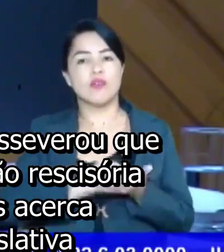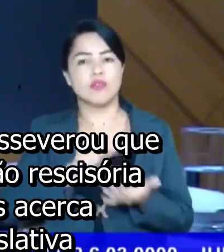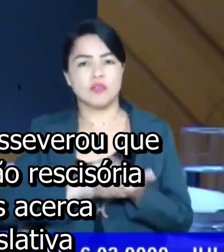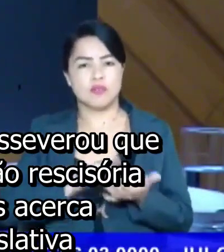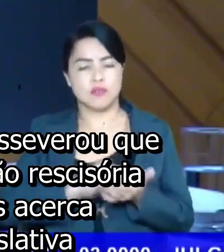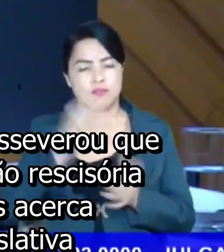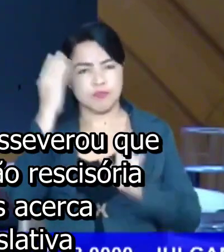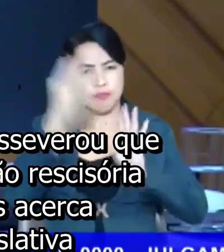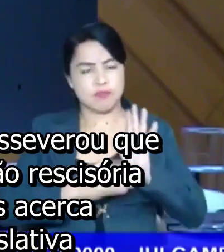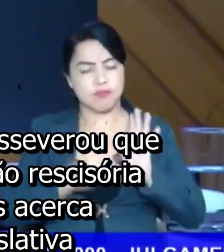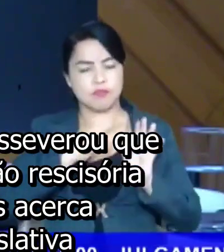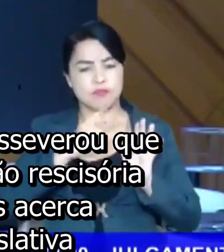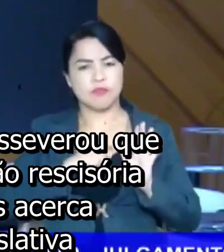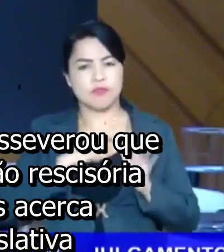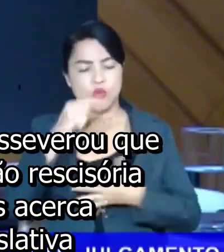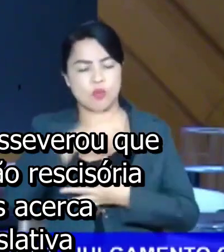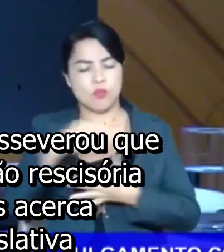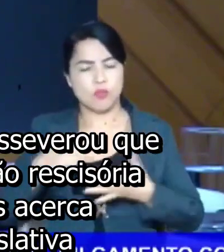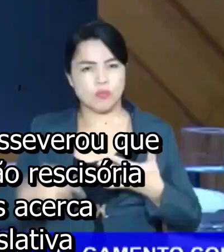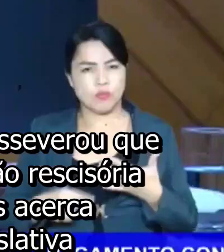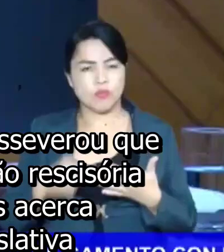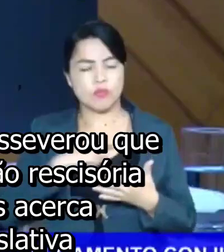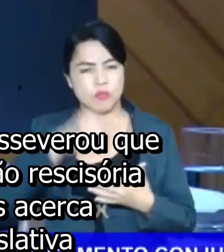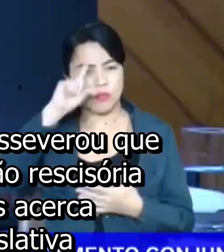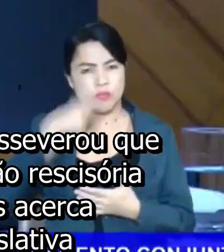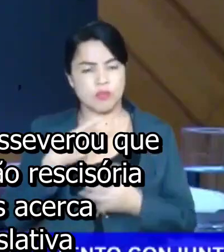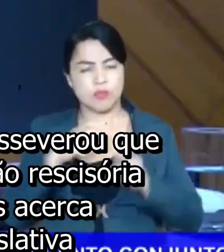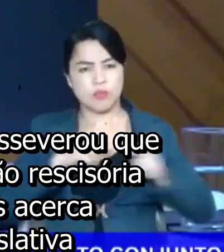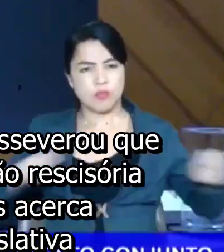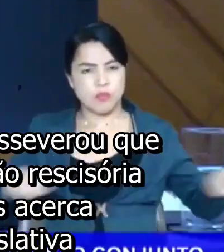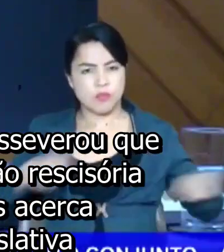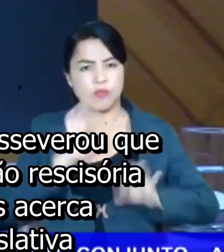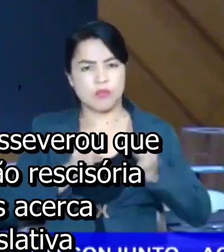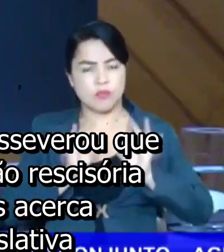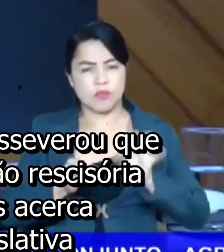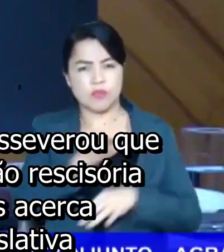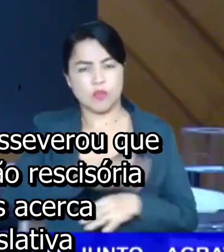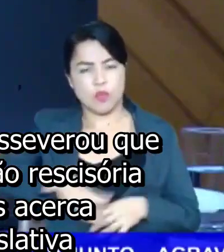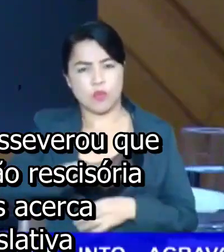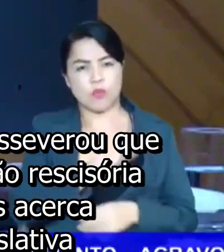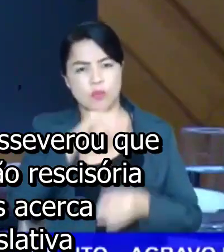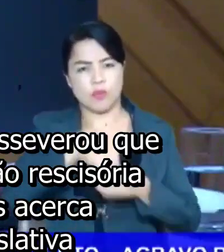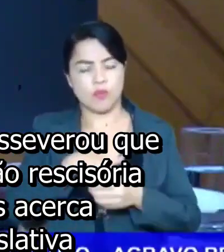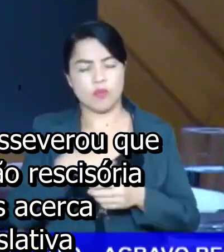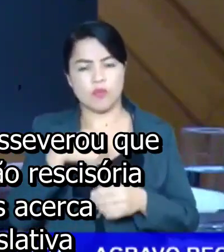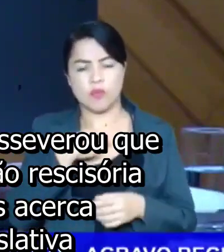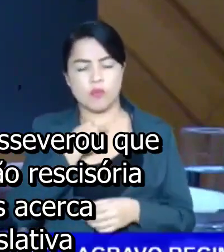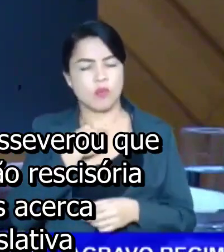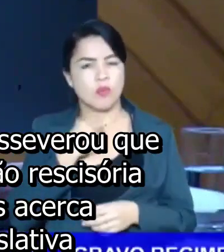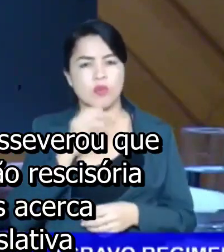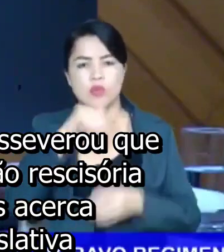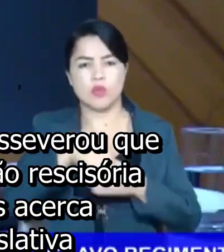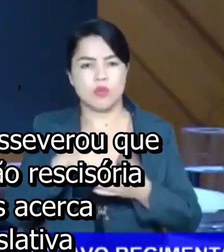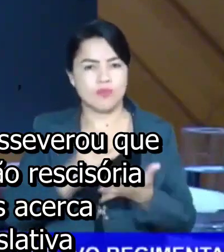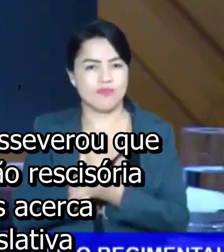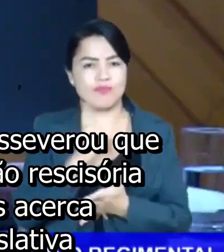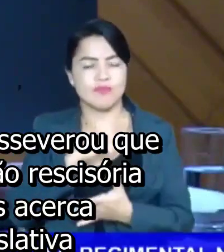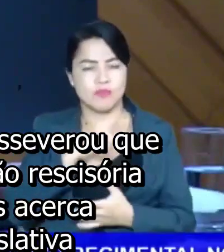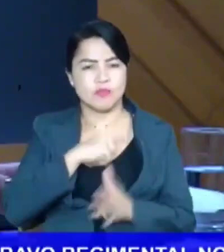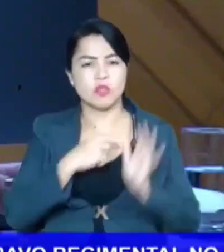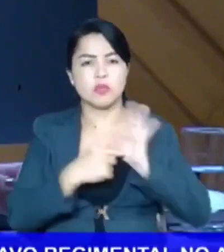de cabimento de ação rescisória em face de decisões de tribunais regionais eleitorais acerca de inelegibilidade configura a legítima